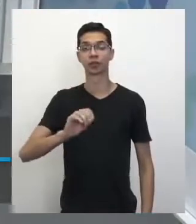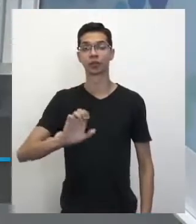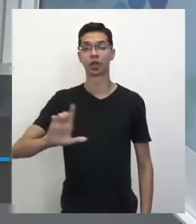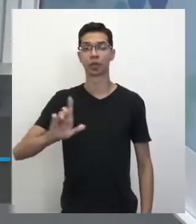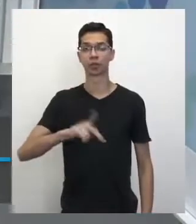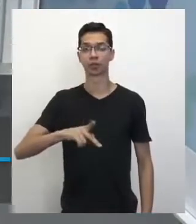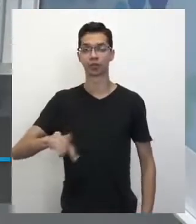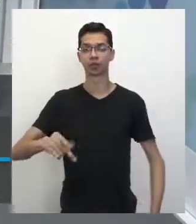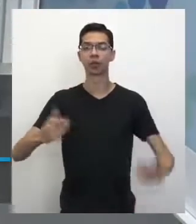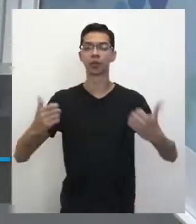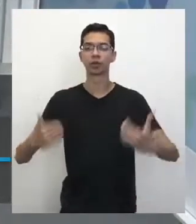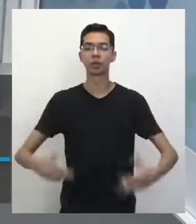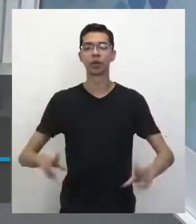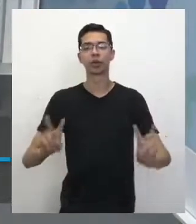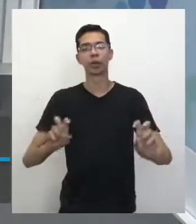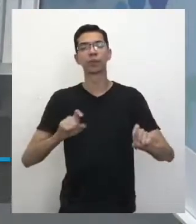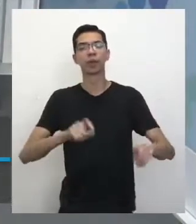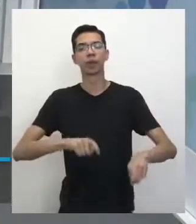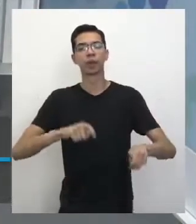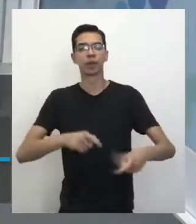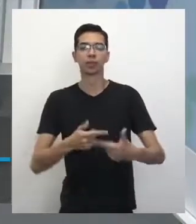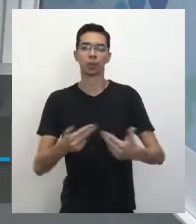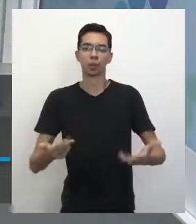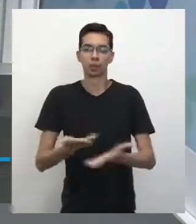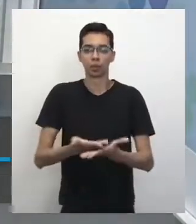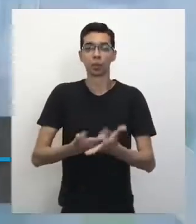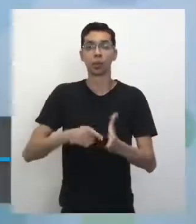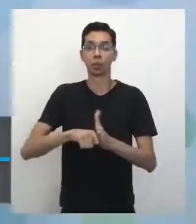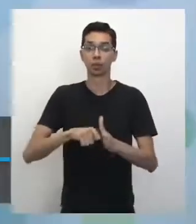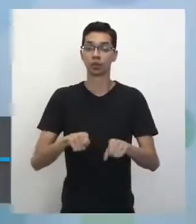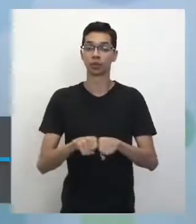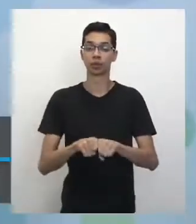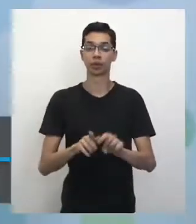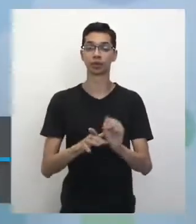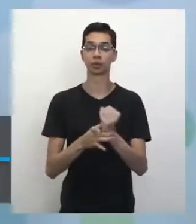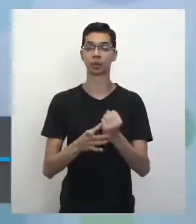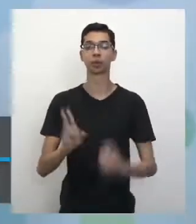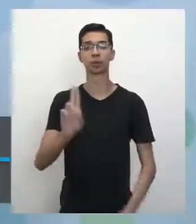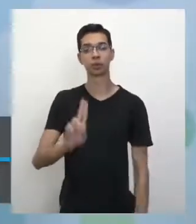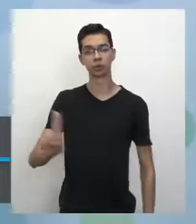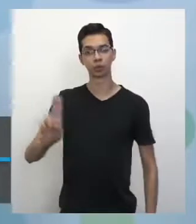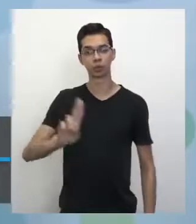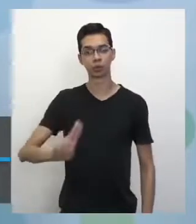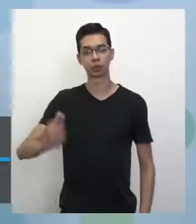da economia, o estudo, segurança no seu uso, né? A questão de você